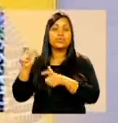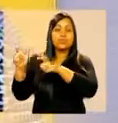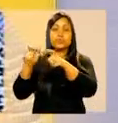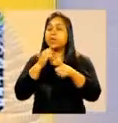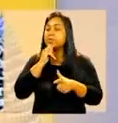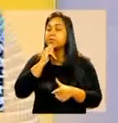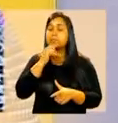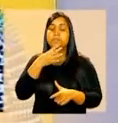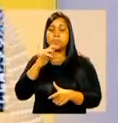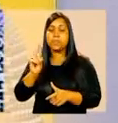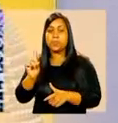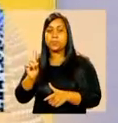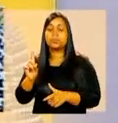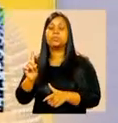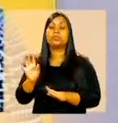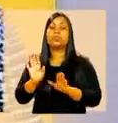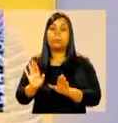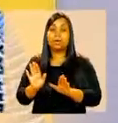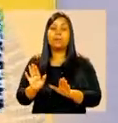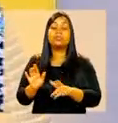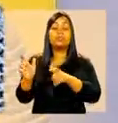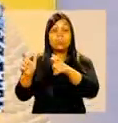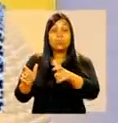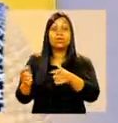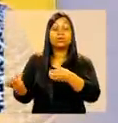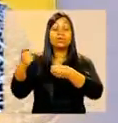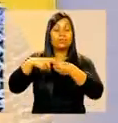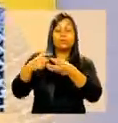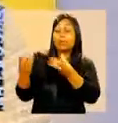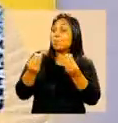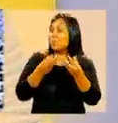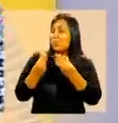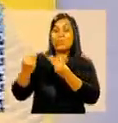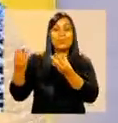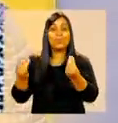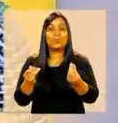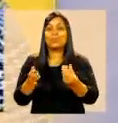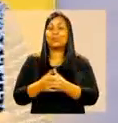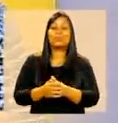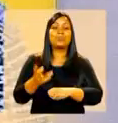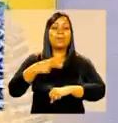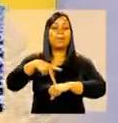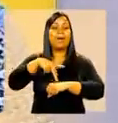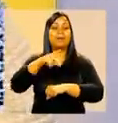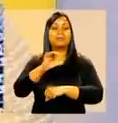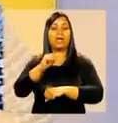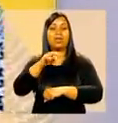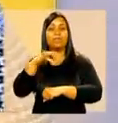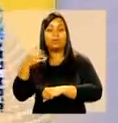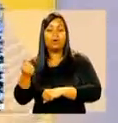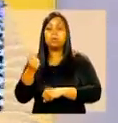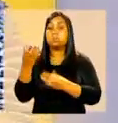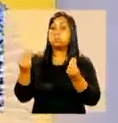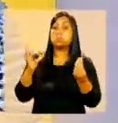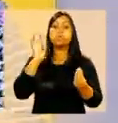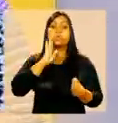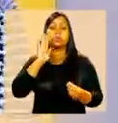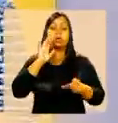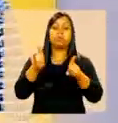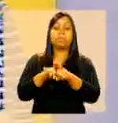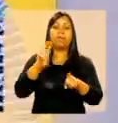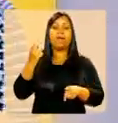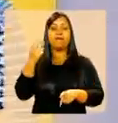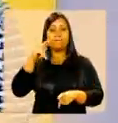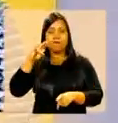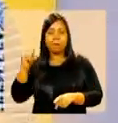não conheço ainda, mas tem lugares que eu quero voltar, tem muitos, muitos. A Califórnia é um, que é sensacional. O Havaí é um que eu não